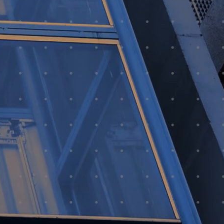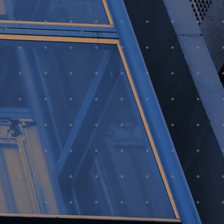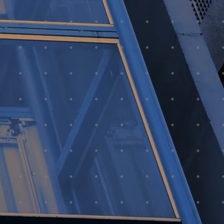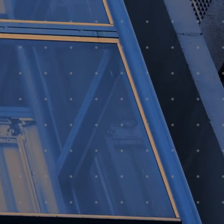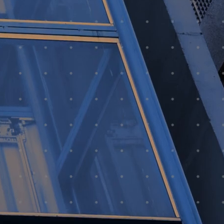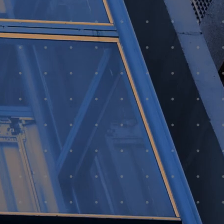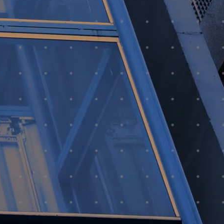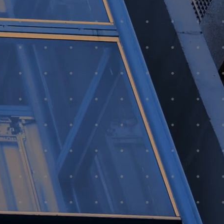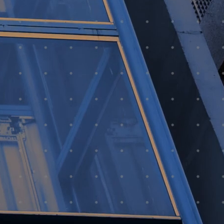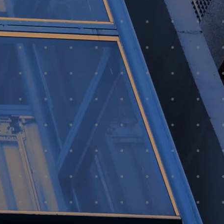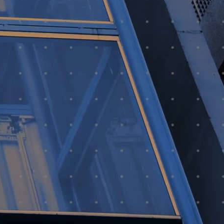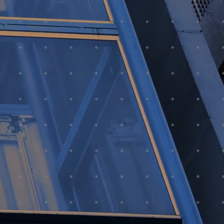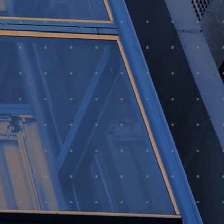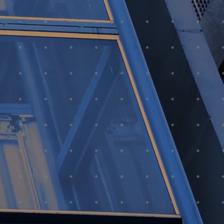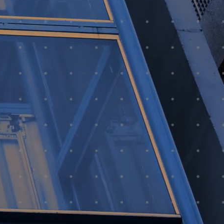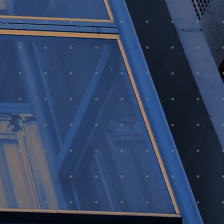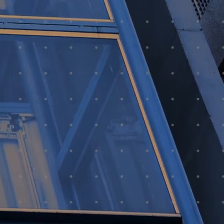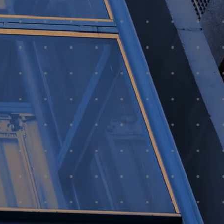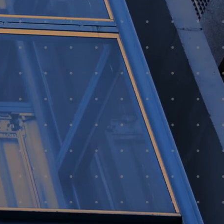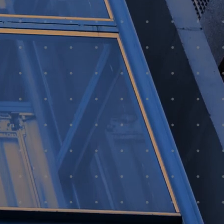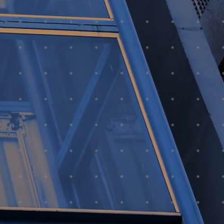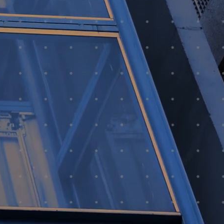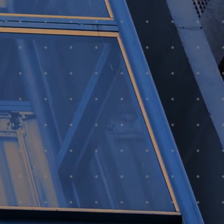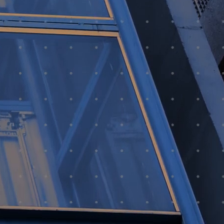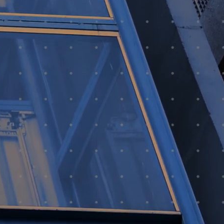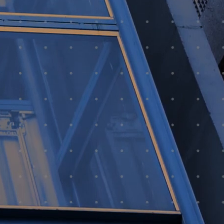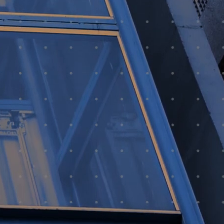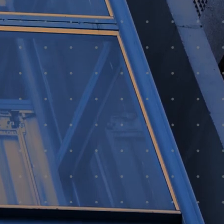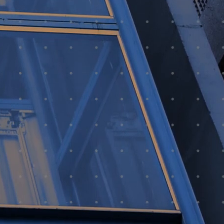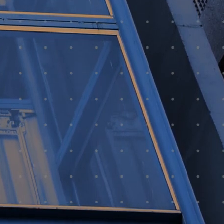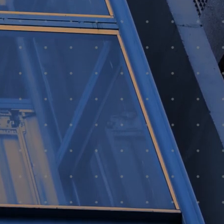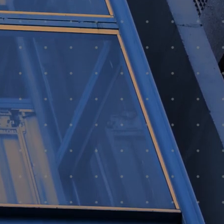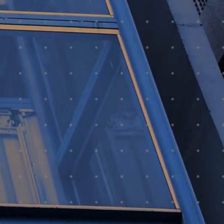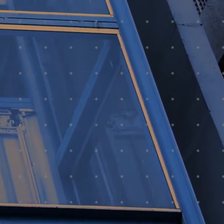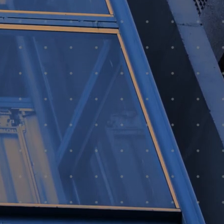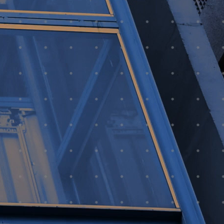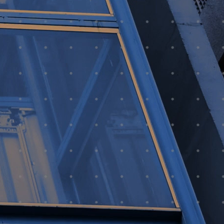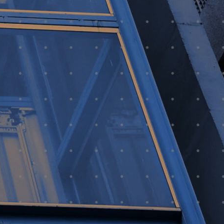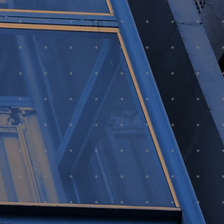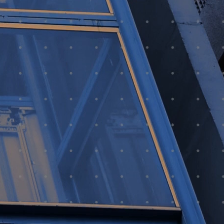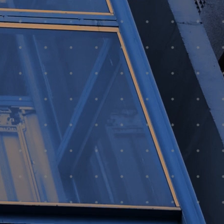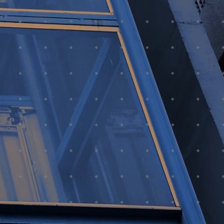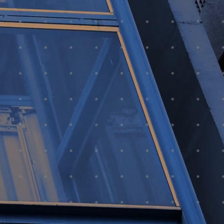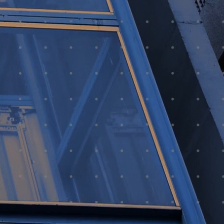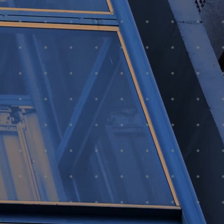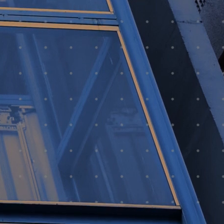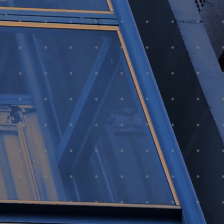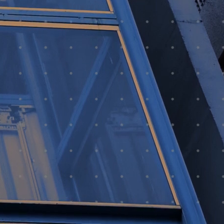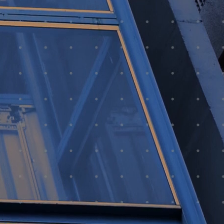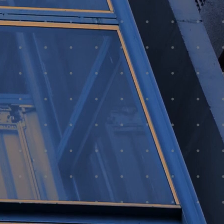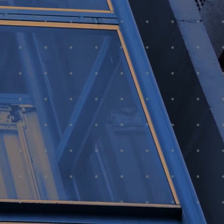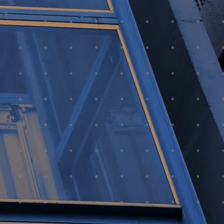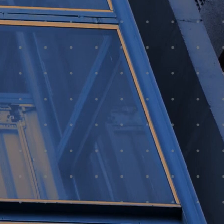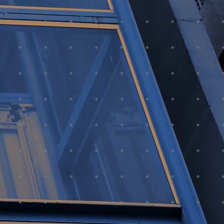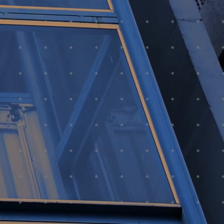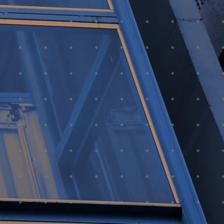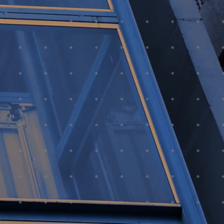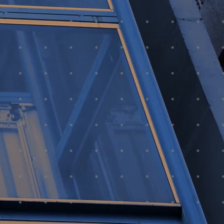de cobrança, assistente de vendas, atendente balconista, atendente de lojas e